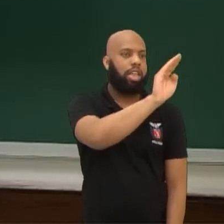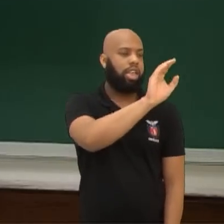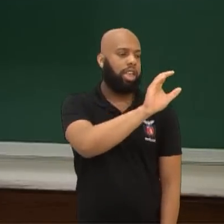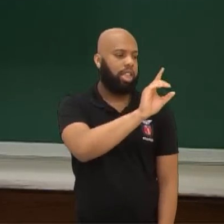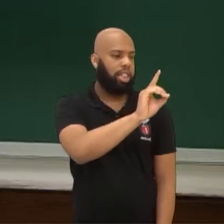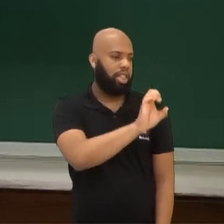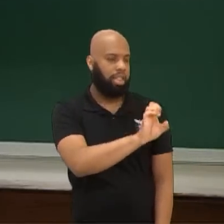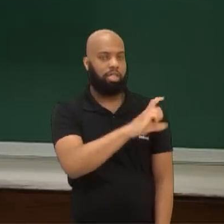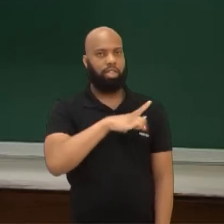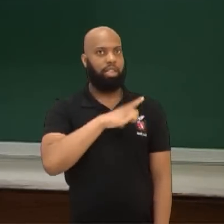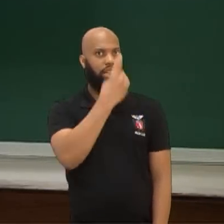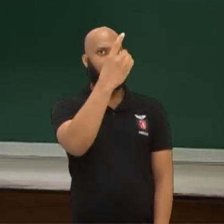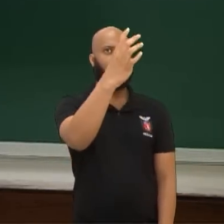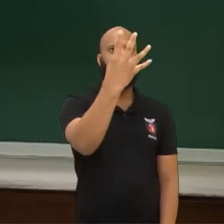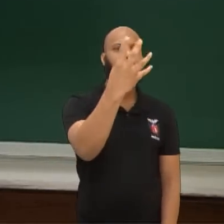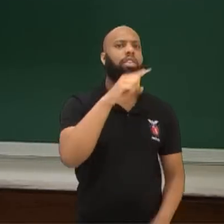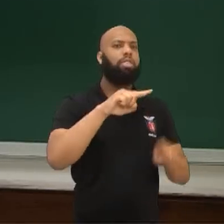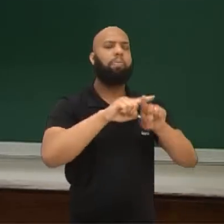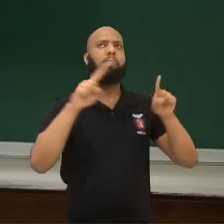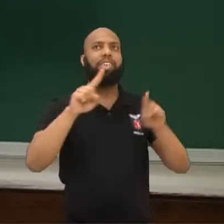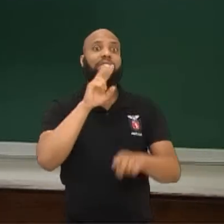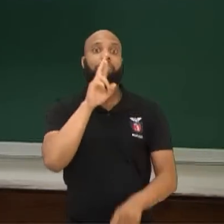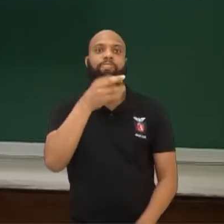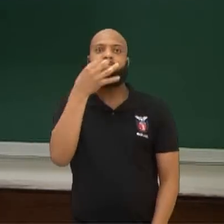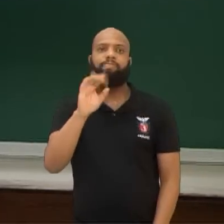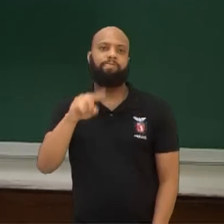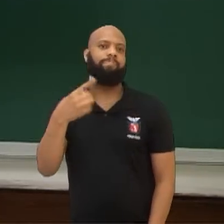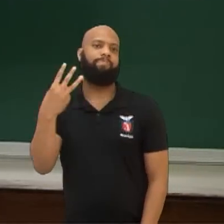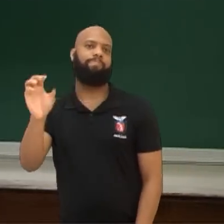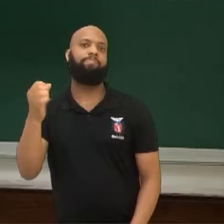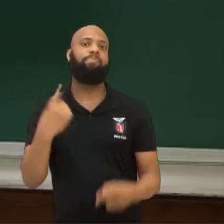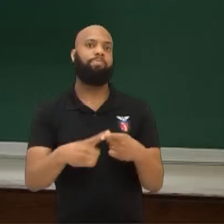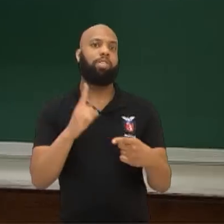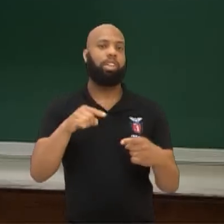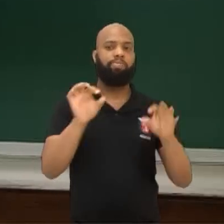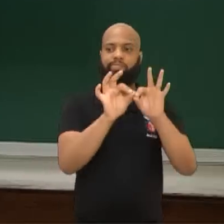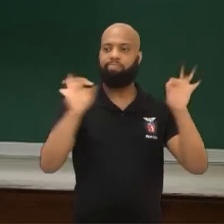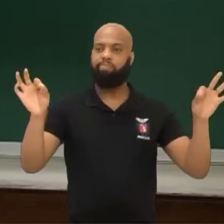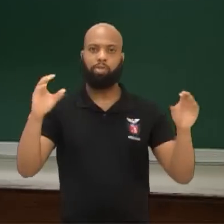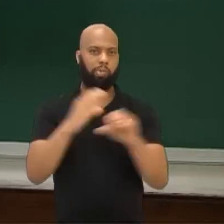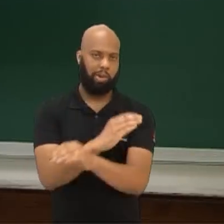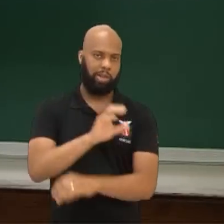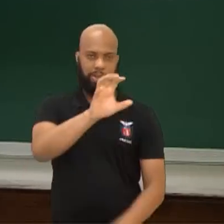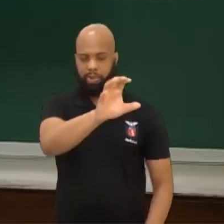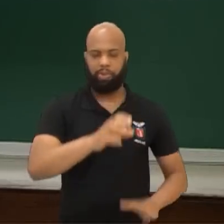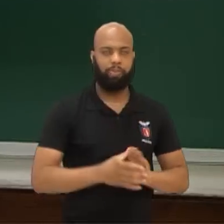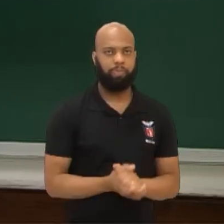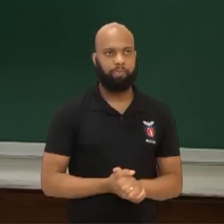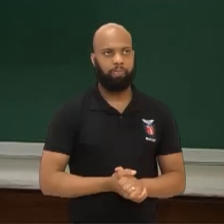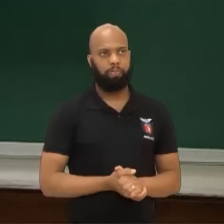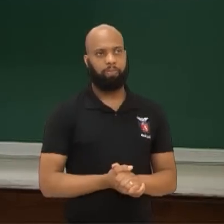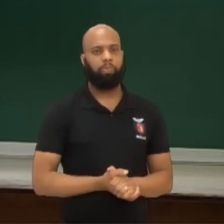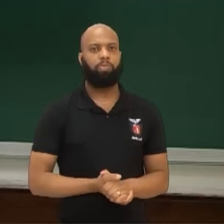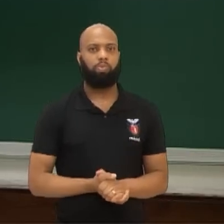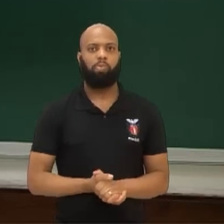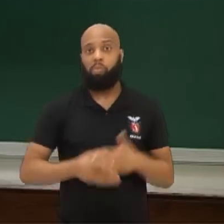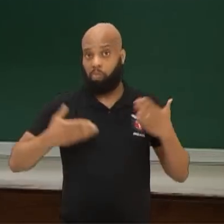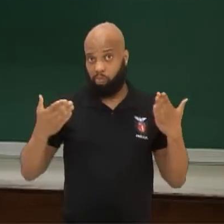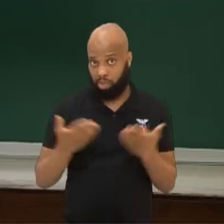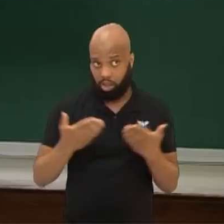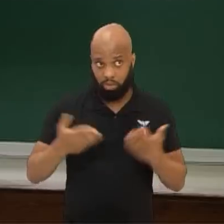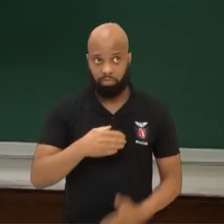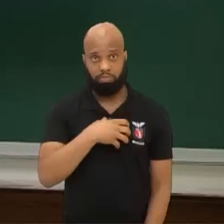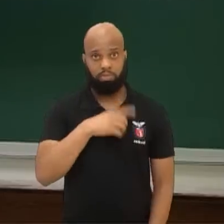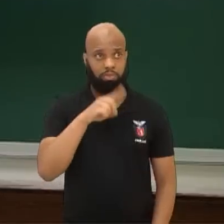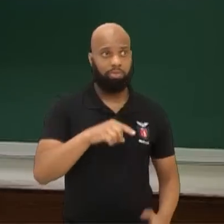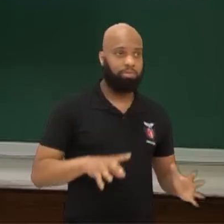atenção no que o exercício está te pedindo para você resolver, tá bom? Então, nesse caso,